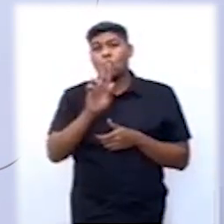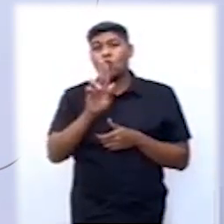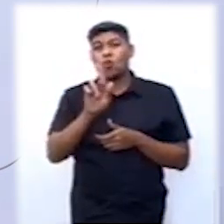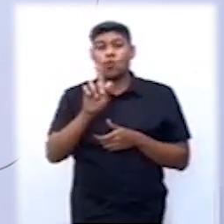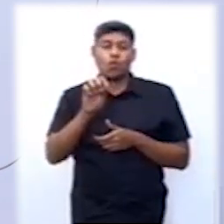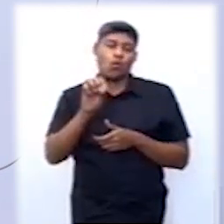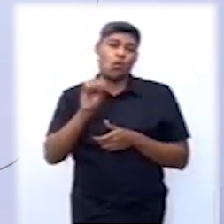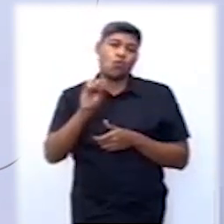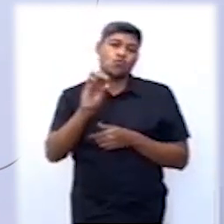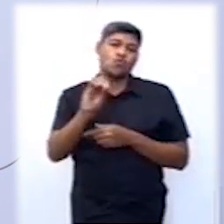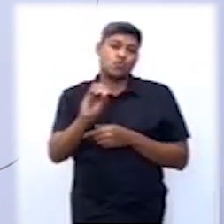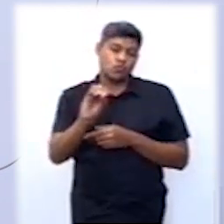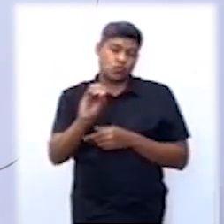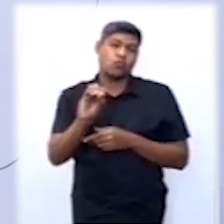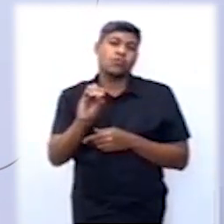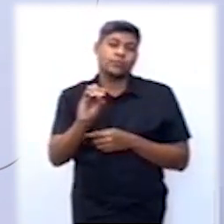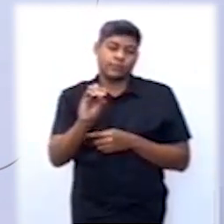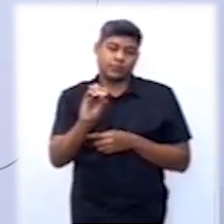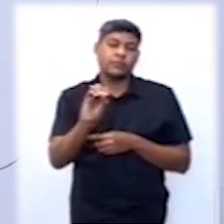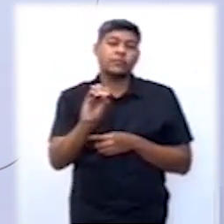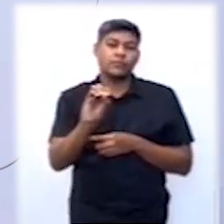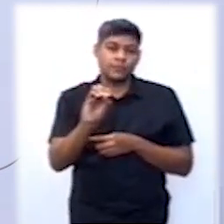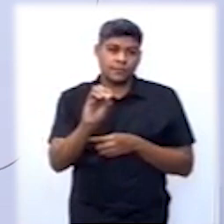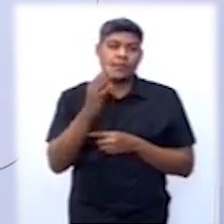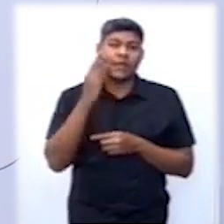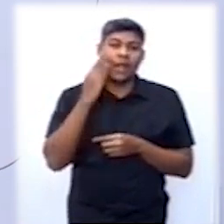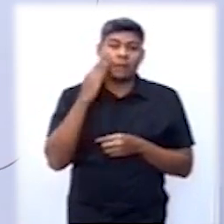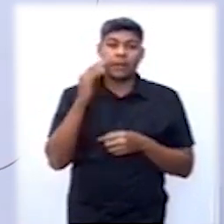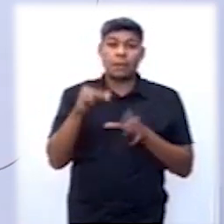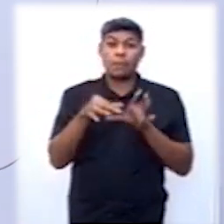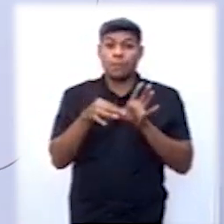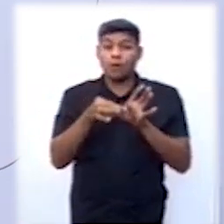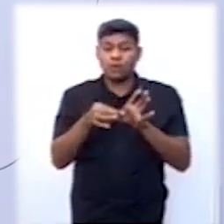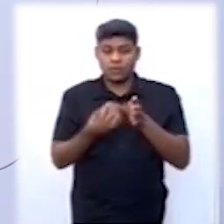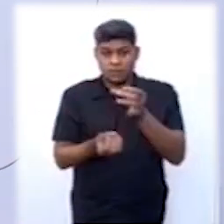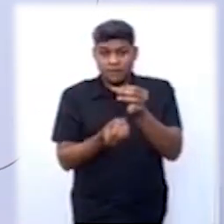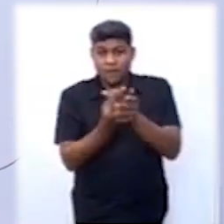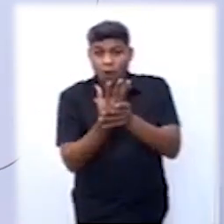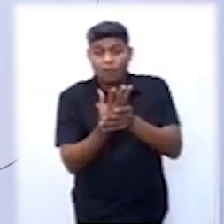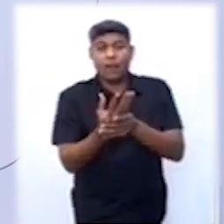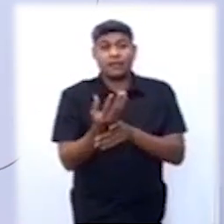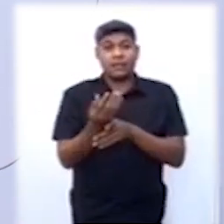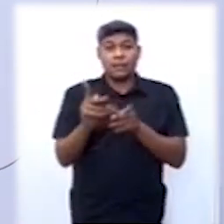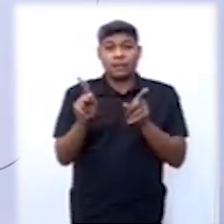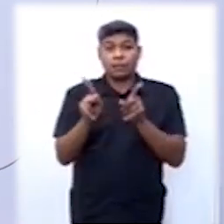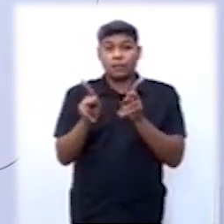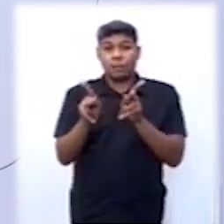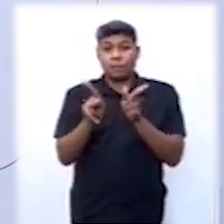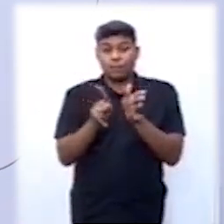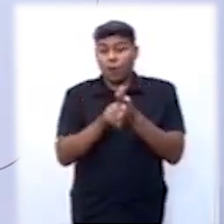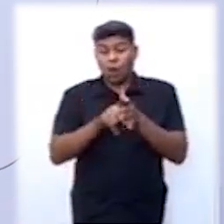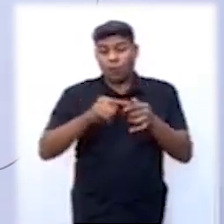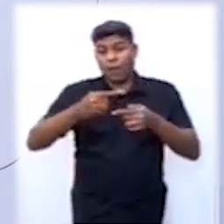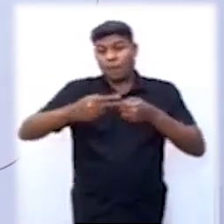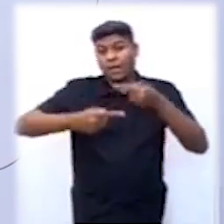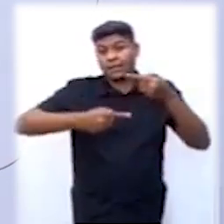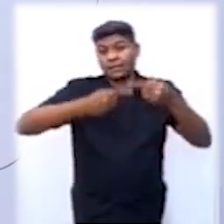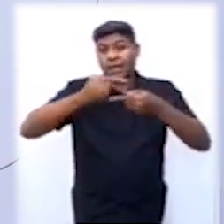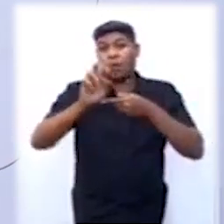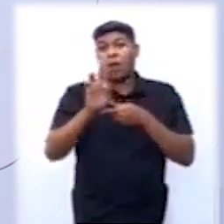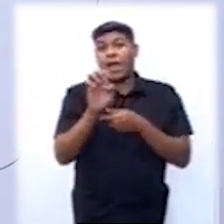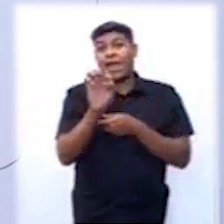para o retículo endoplasmático rugoso, proteínas que são formadas aqui, formaram a replicação. E o